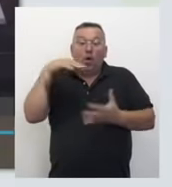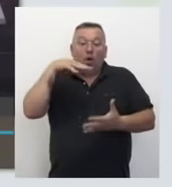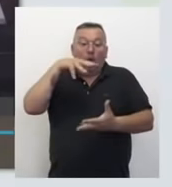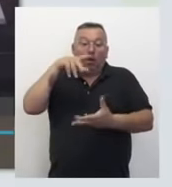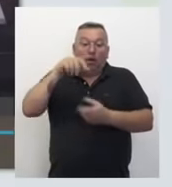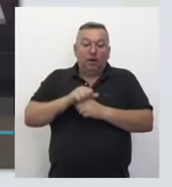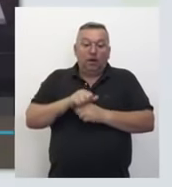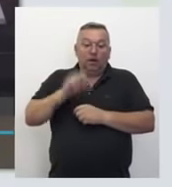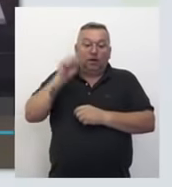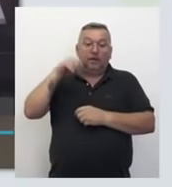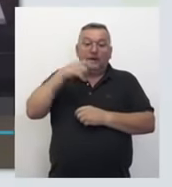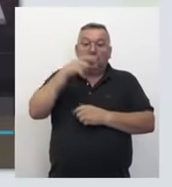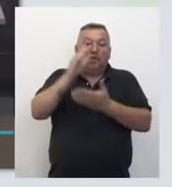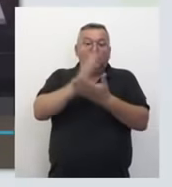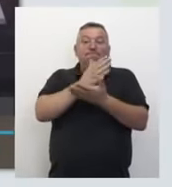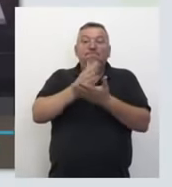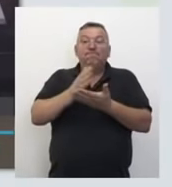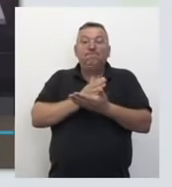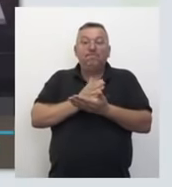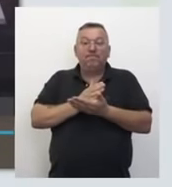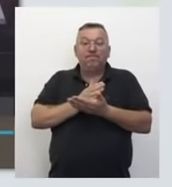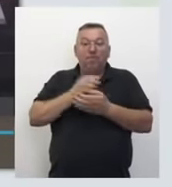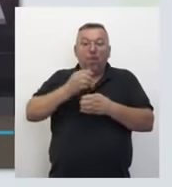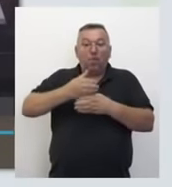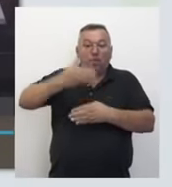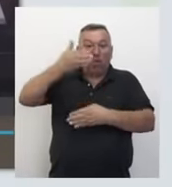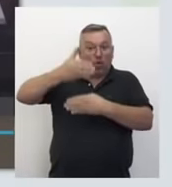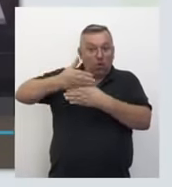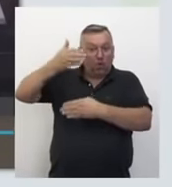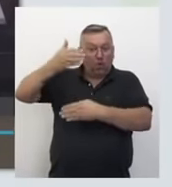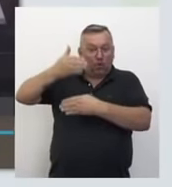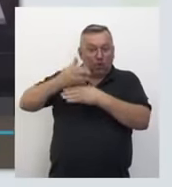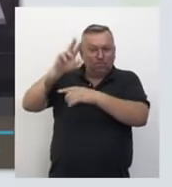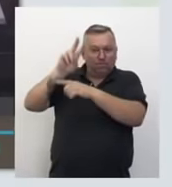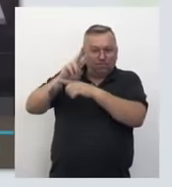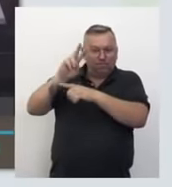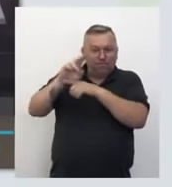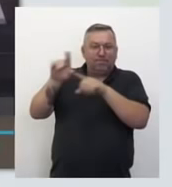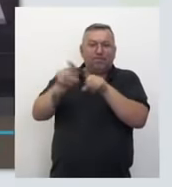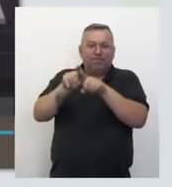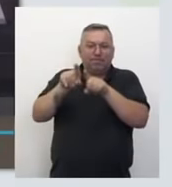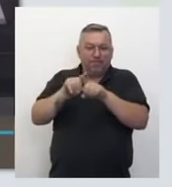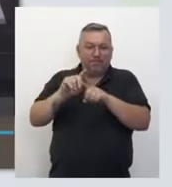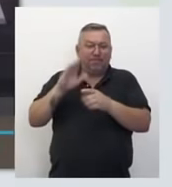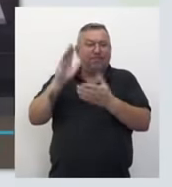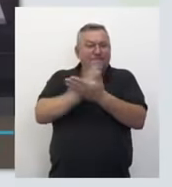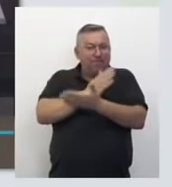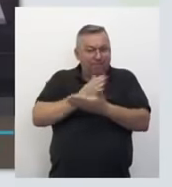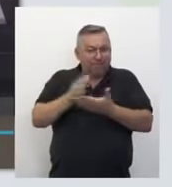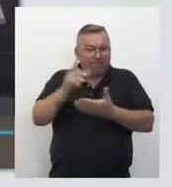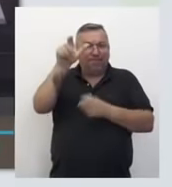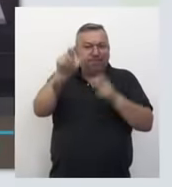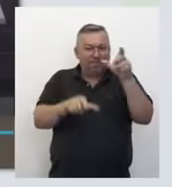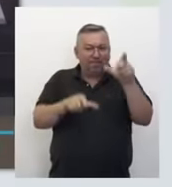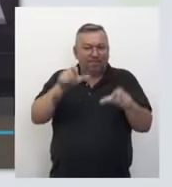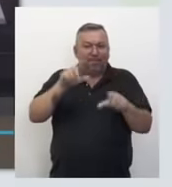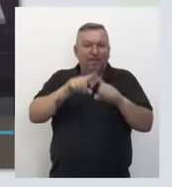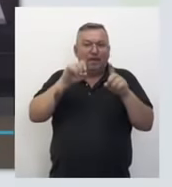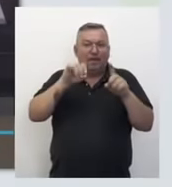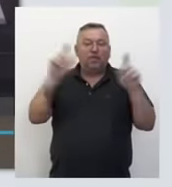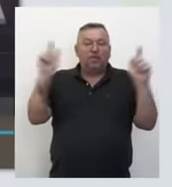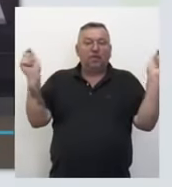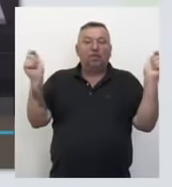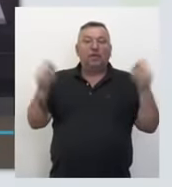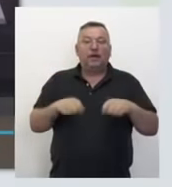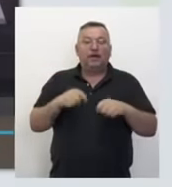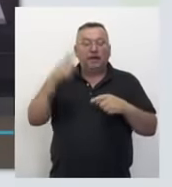ele não tivesse fronteiras? Os muros, ao mesmo tempo que protegem, também isolam as pessoas. E se nós